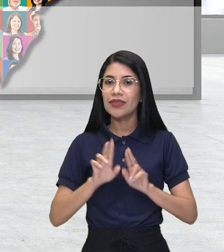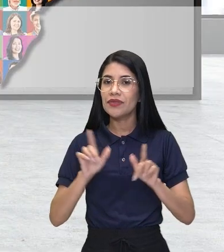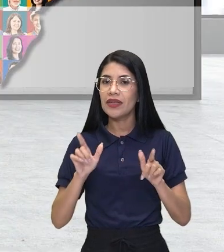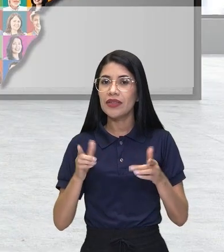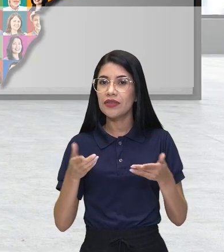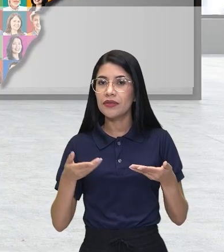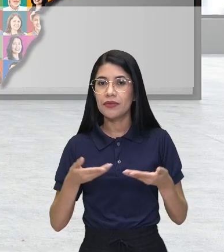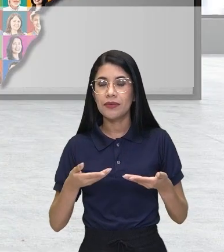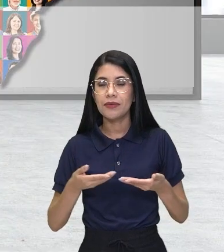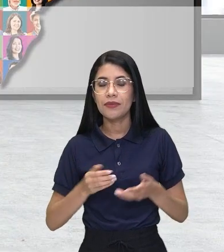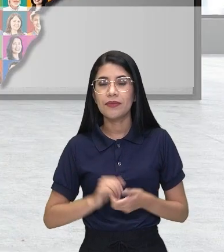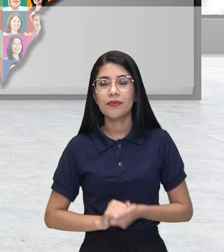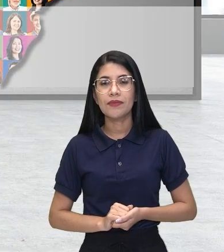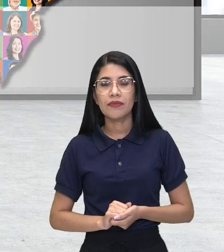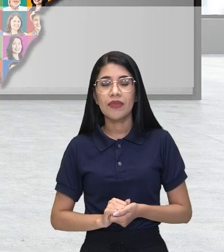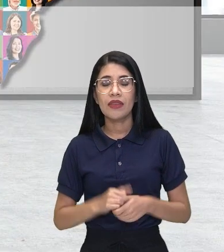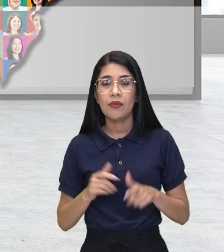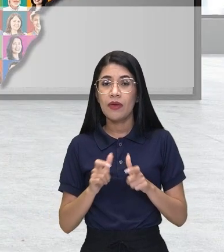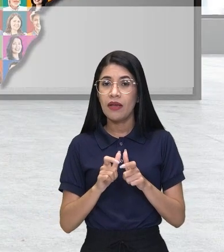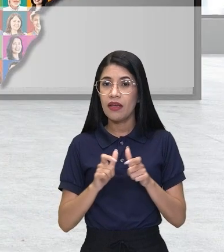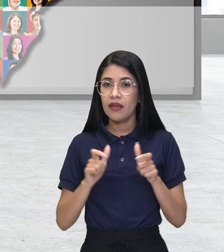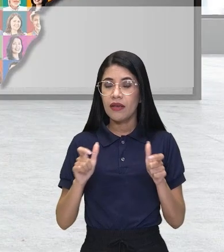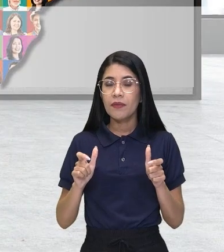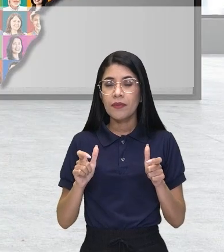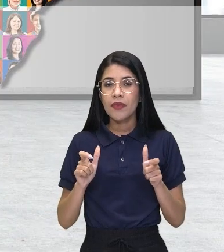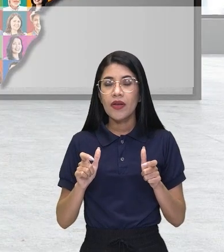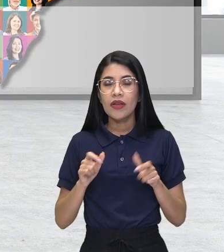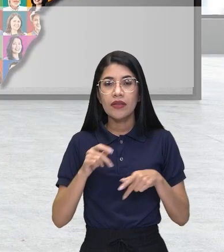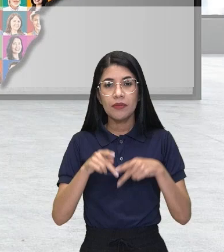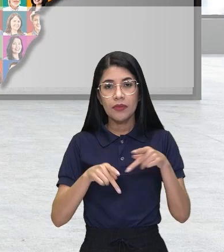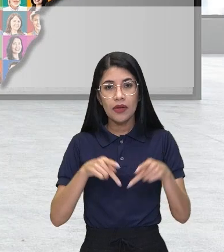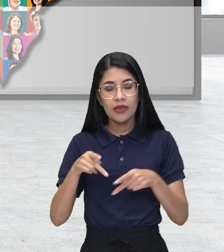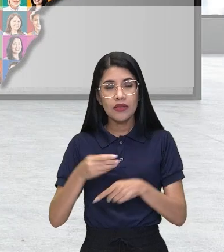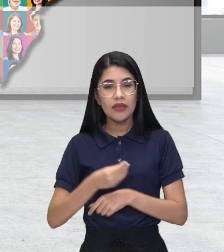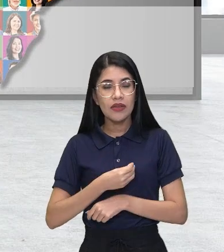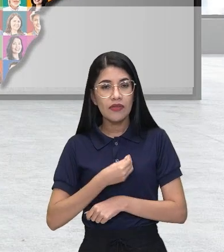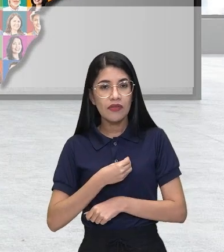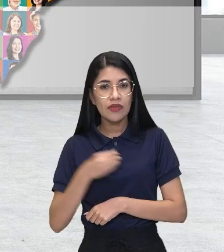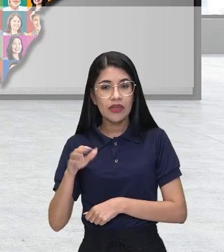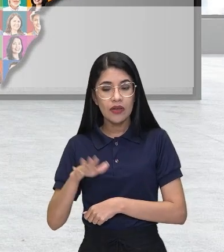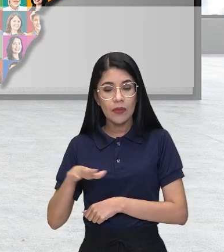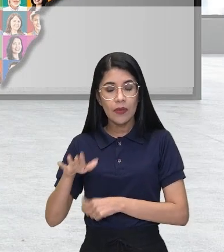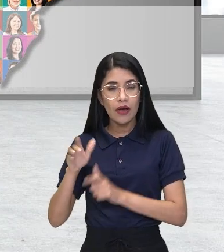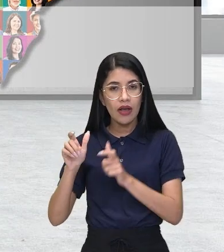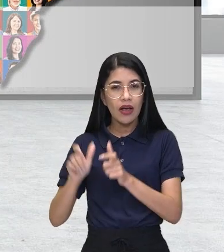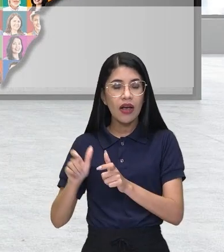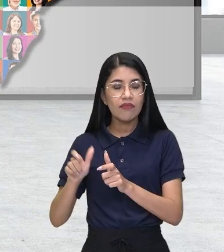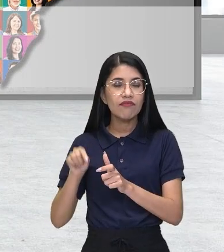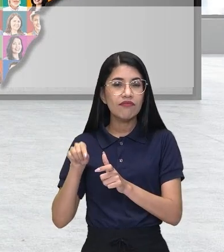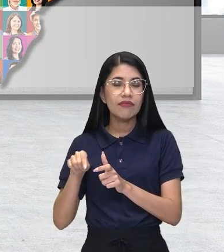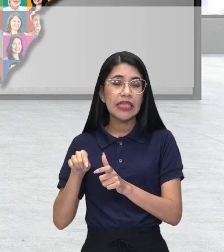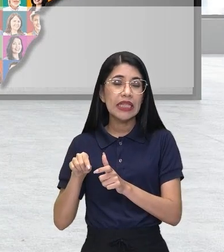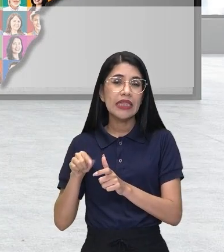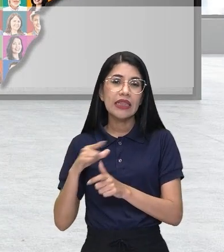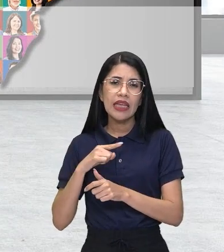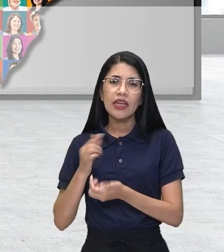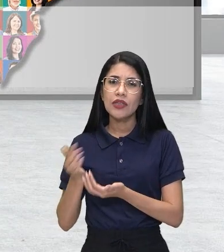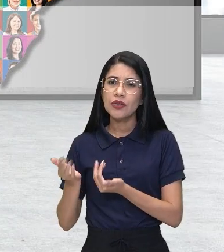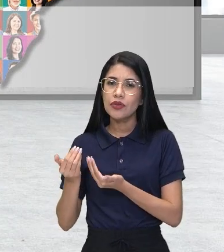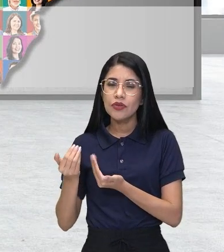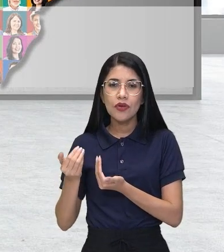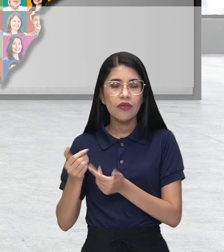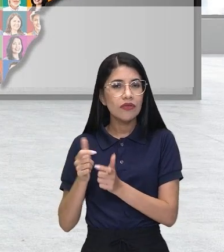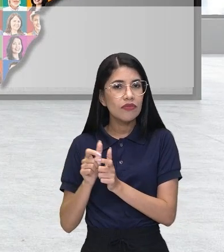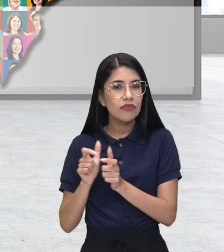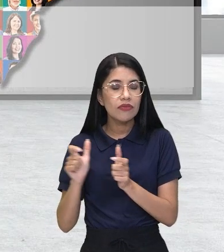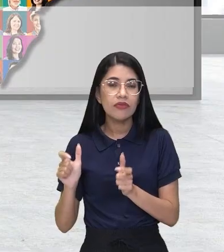né? Então a grande maioria dessa população que vive nessas áreas hoje tem muitos jovens ali presentes. E outros